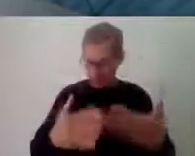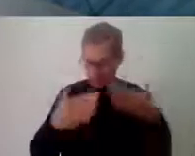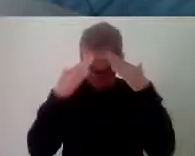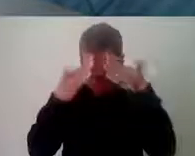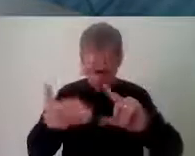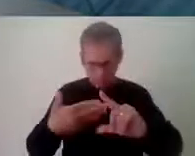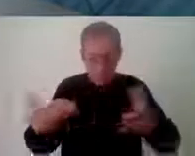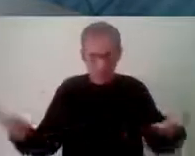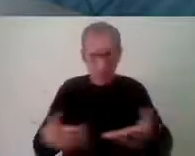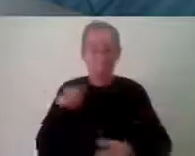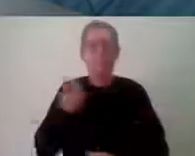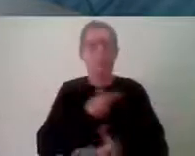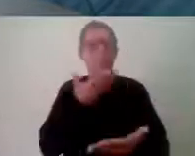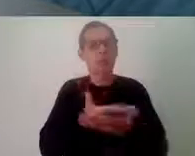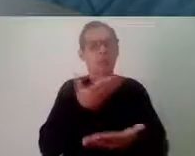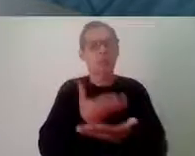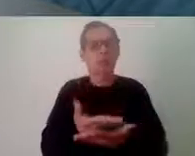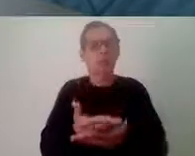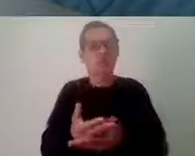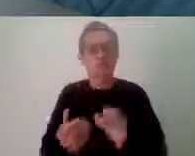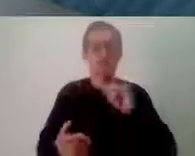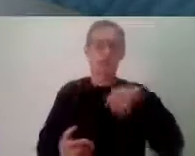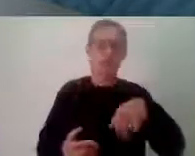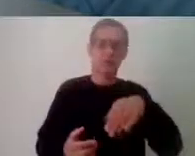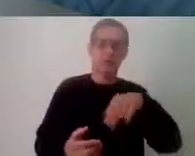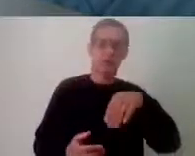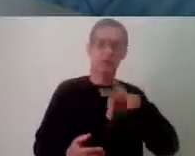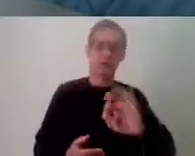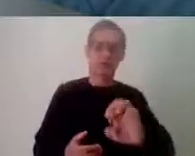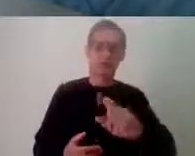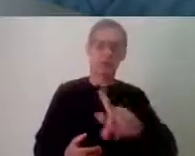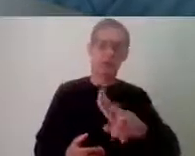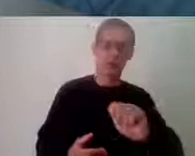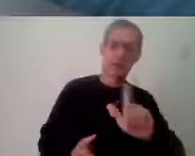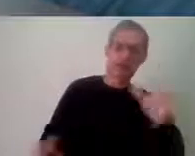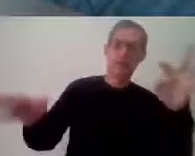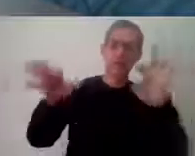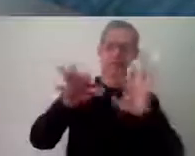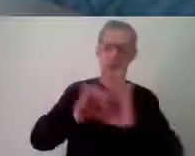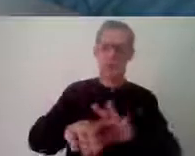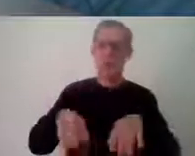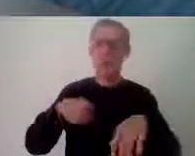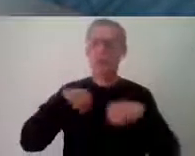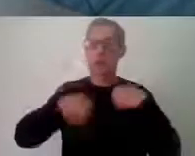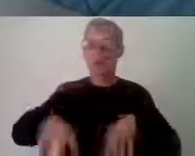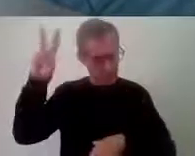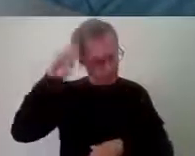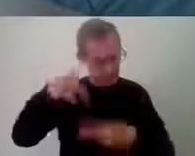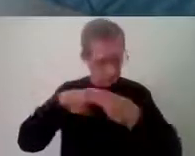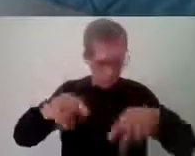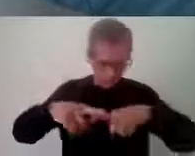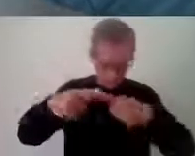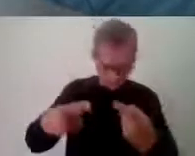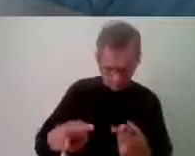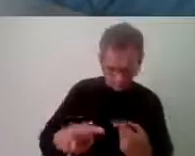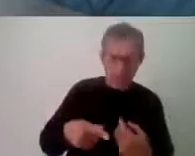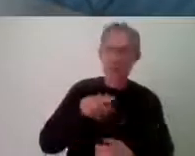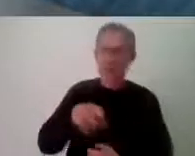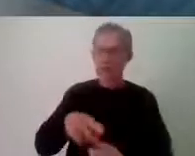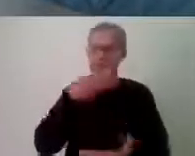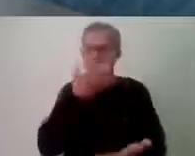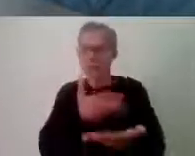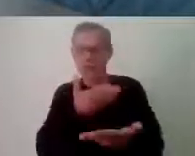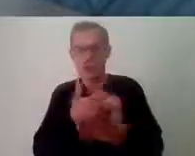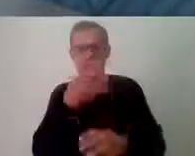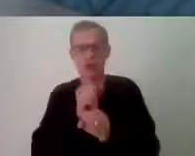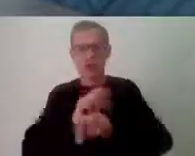aula de hoje. Hoje nós vamos falar sobre integrais. E aí, eu preciso que você relembre algumas coisas. O que você viu em